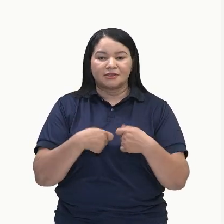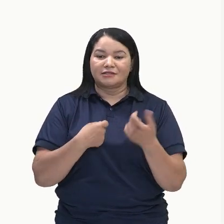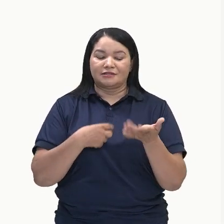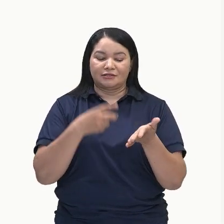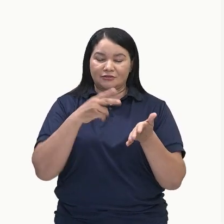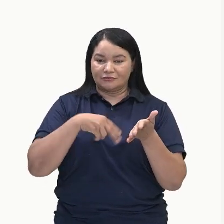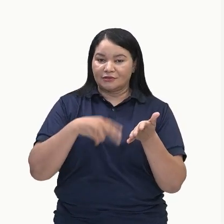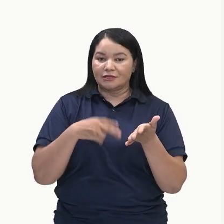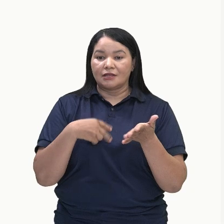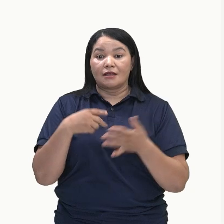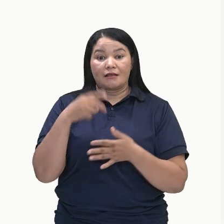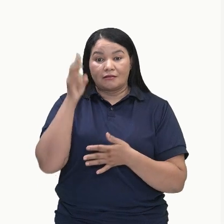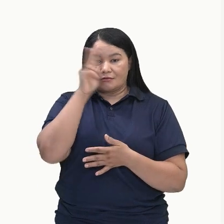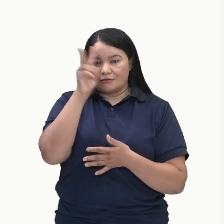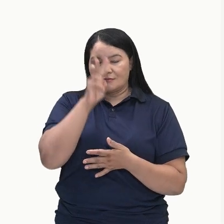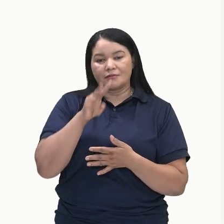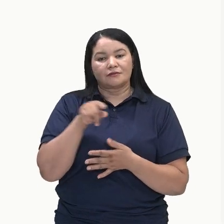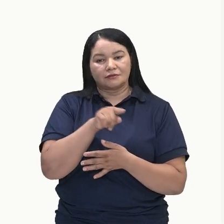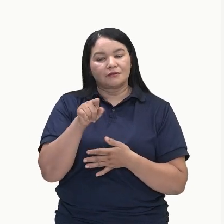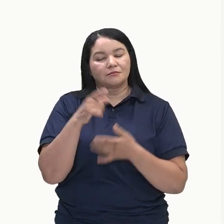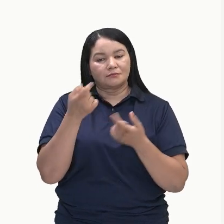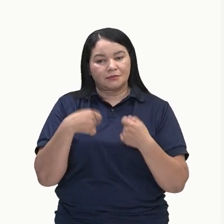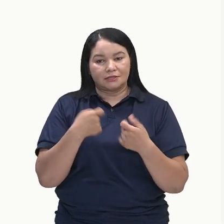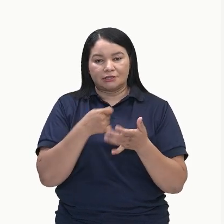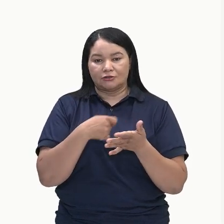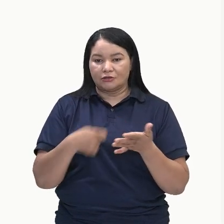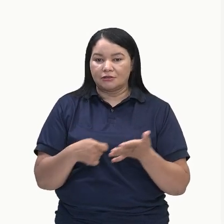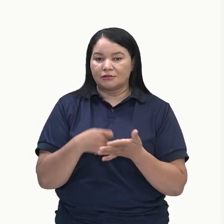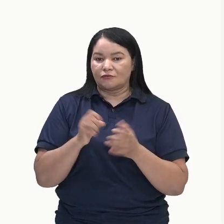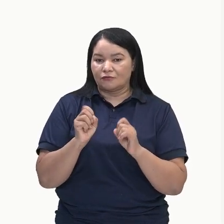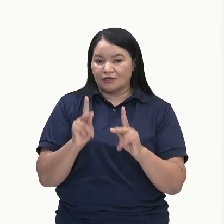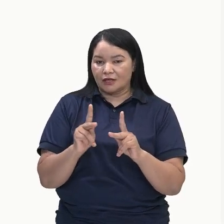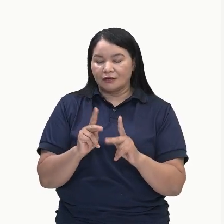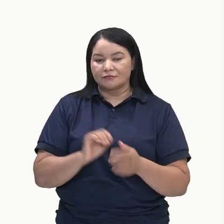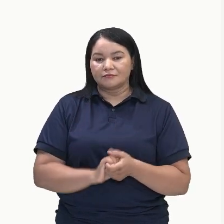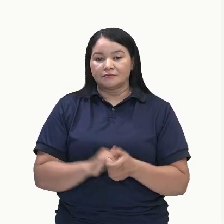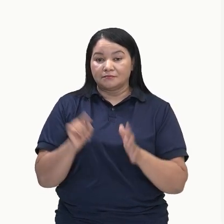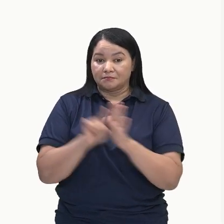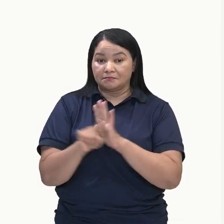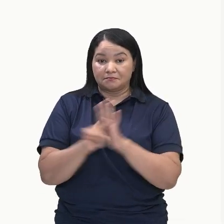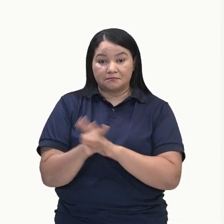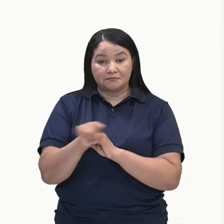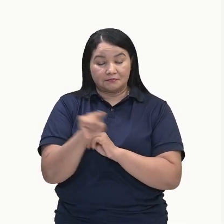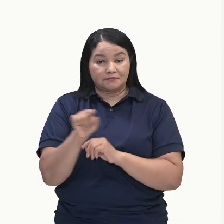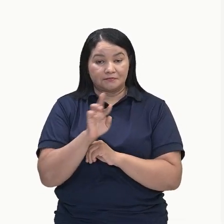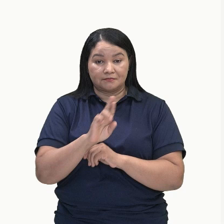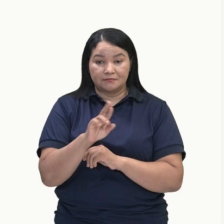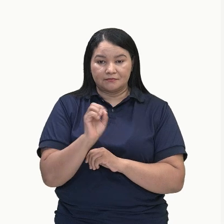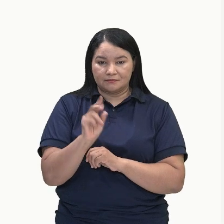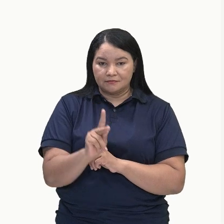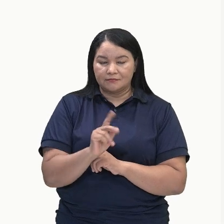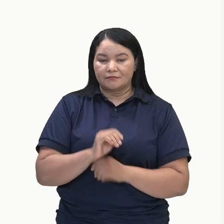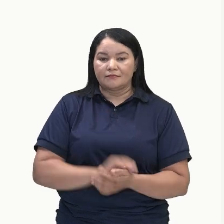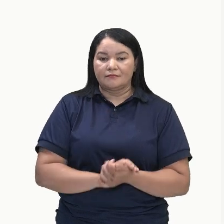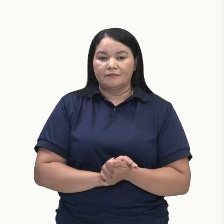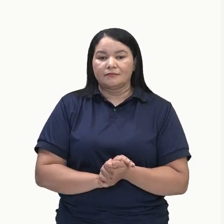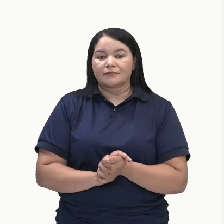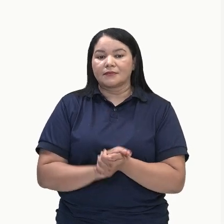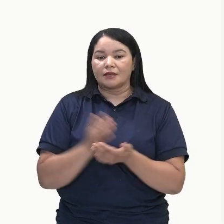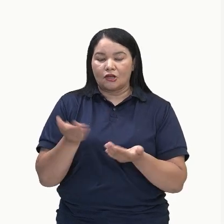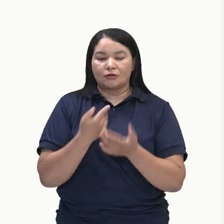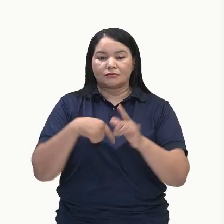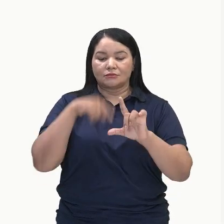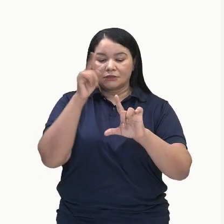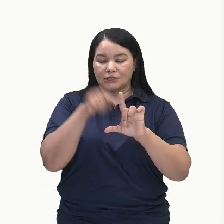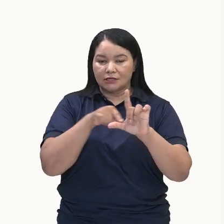de triângulo, você vai precisar disto aqui para resolver algumas questões, tá? Então, vamos lá. Triângulo